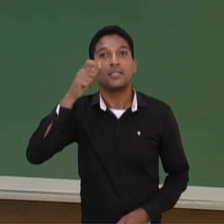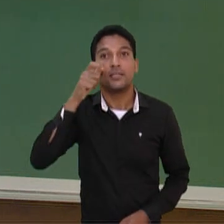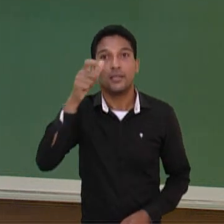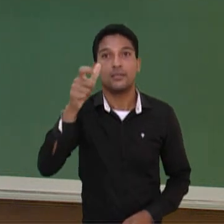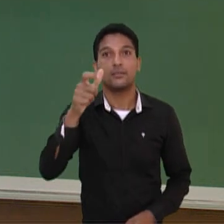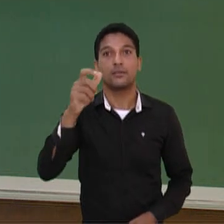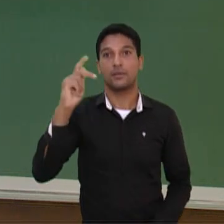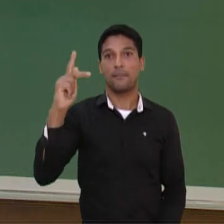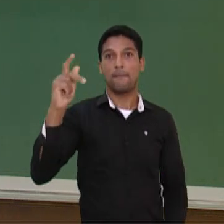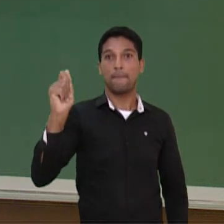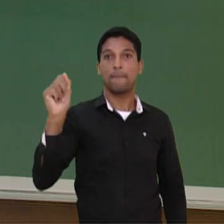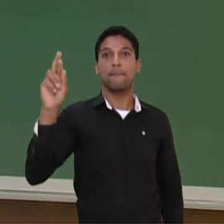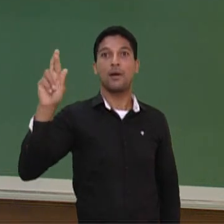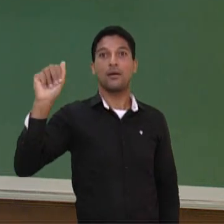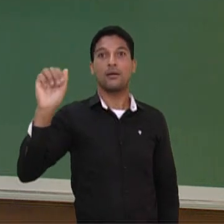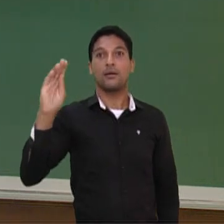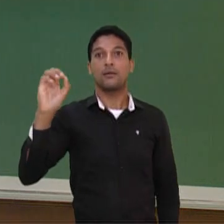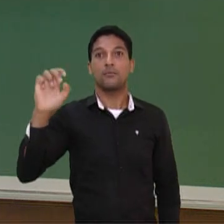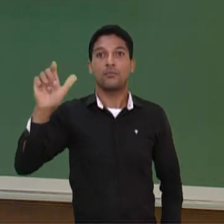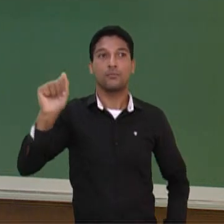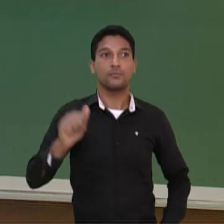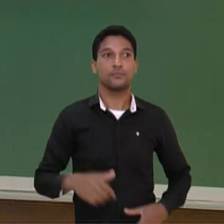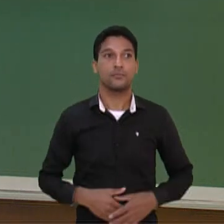aí. Vamos lá.